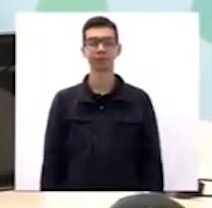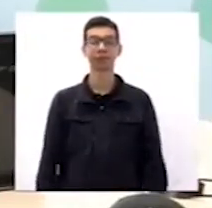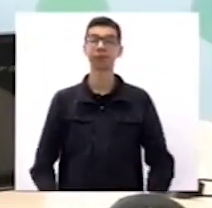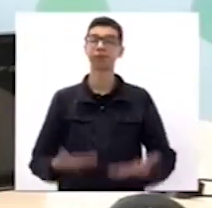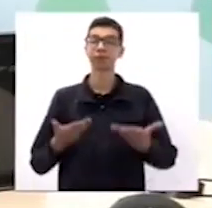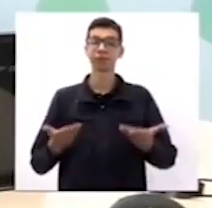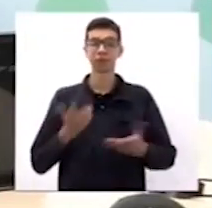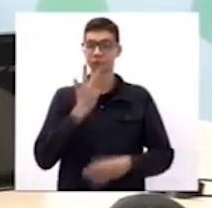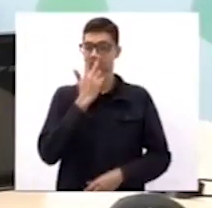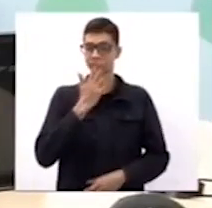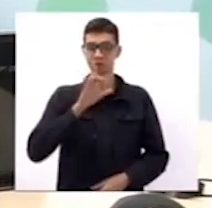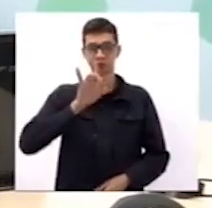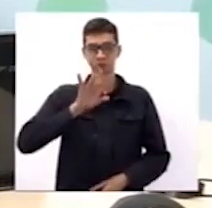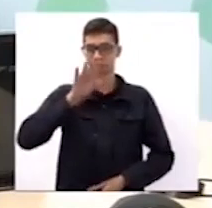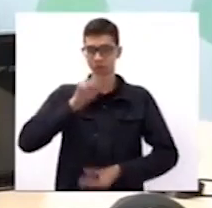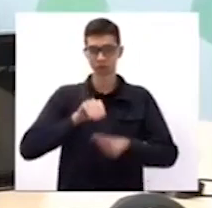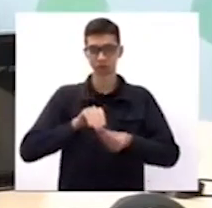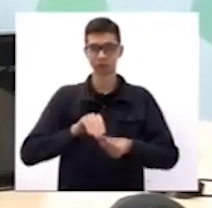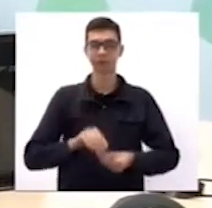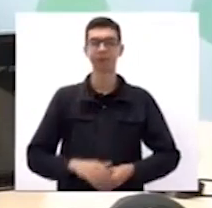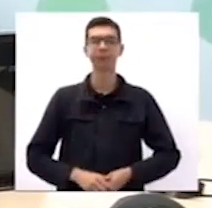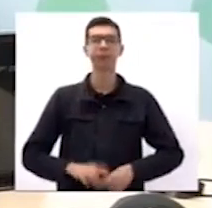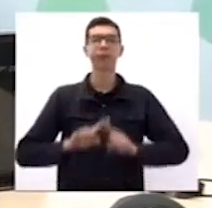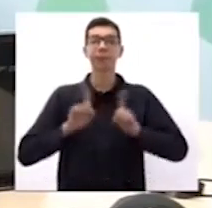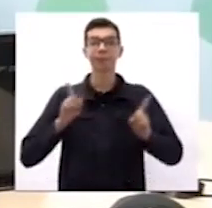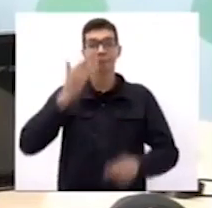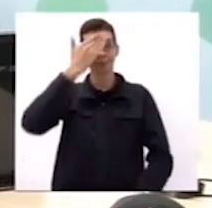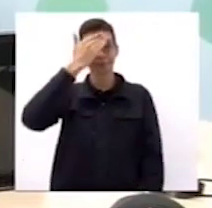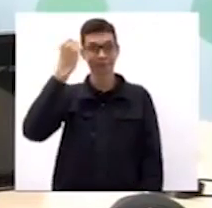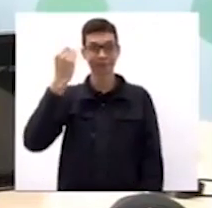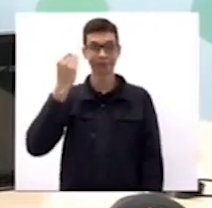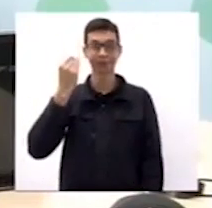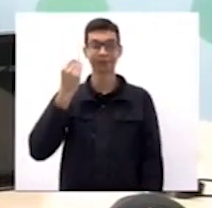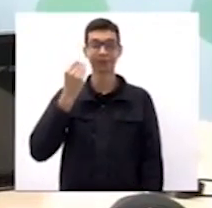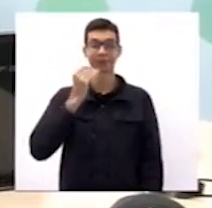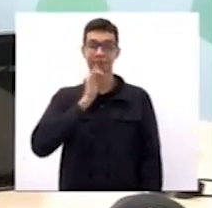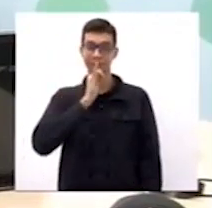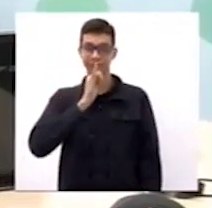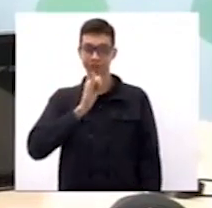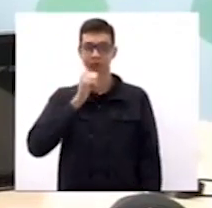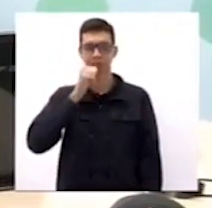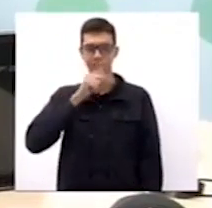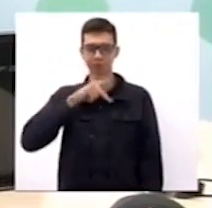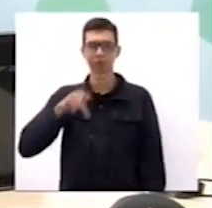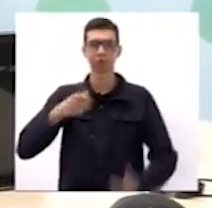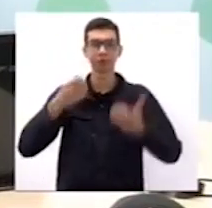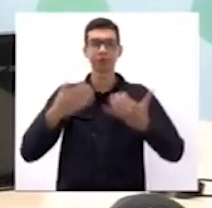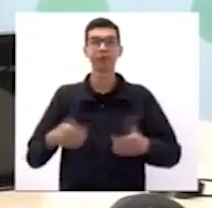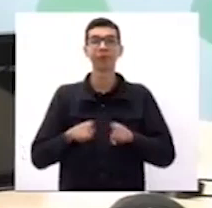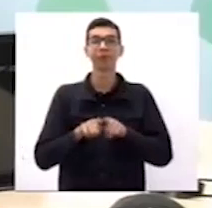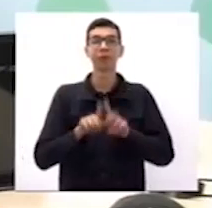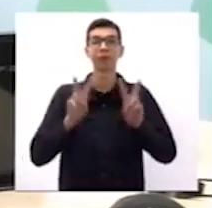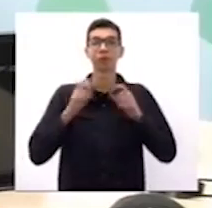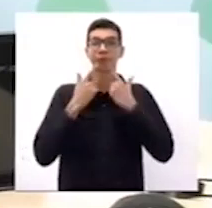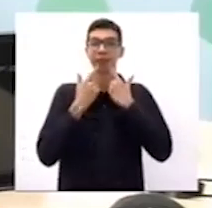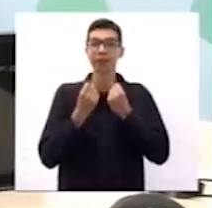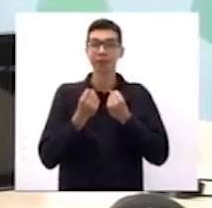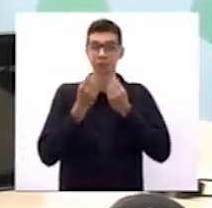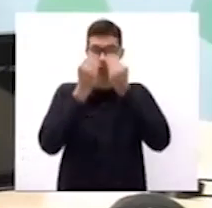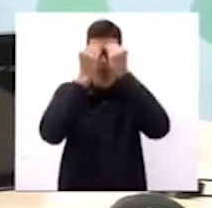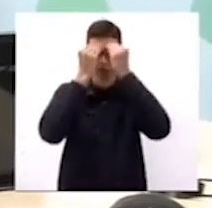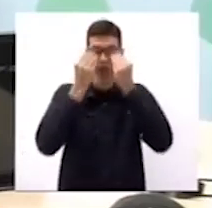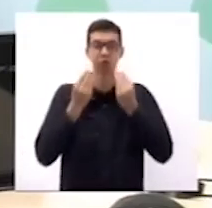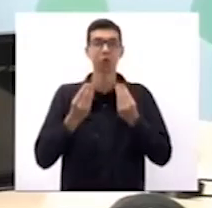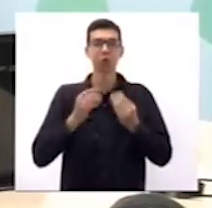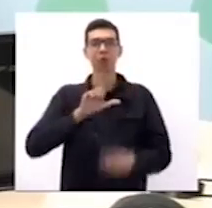é isso. Só uma coisa que eu deixei de falar, uma professora também colocou a questão da linguagem. A linguagem, por